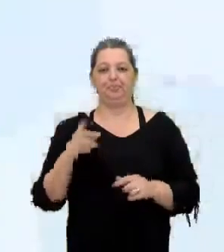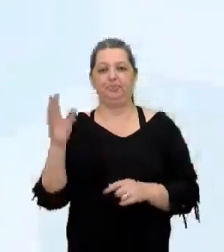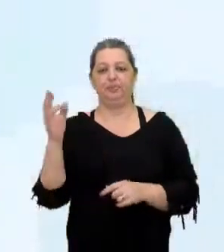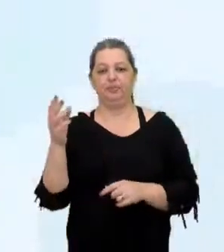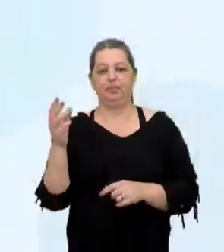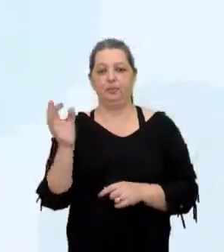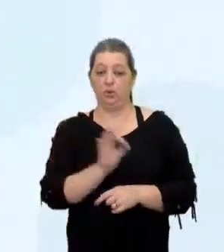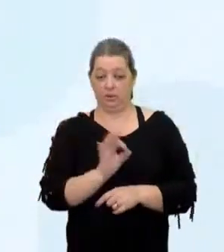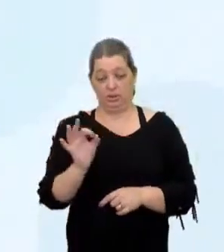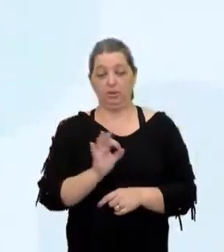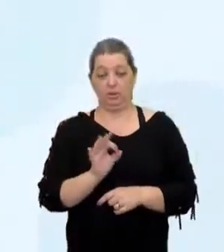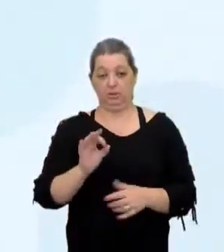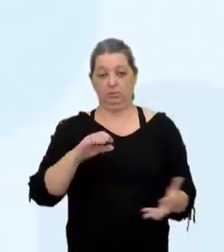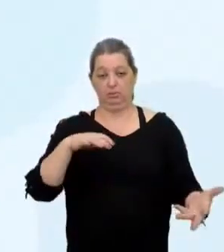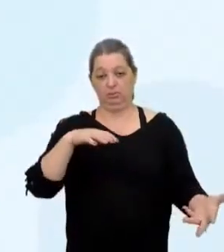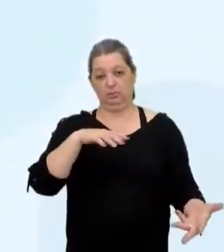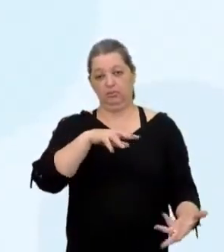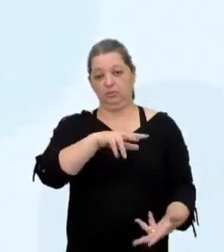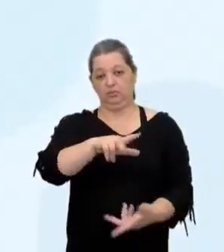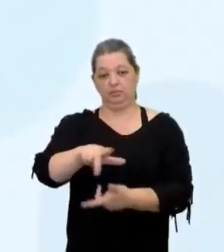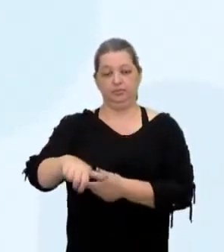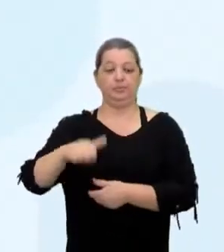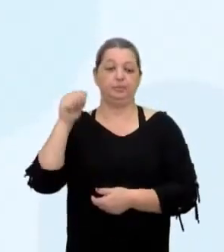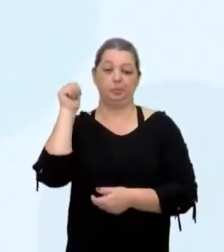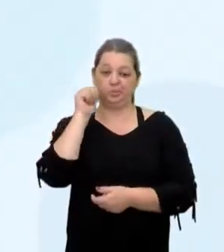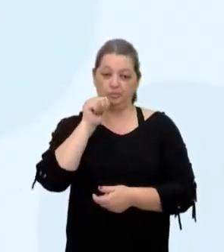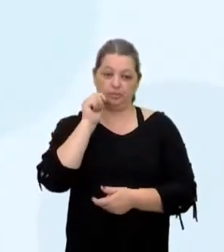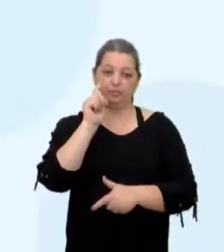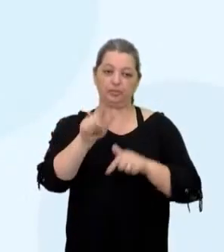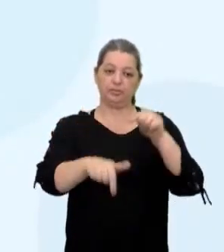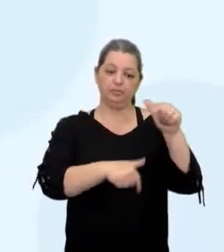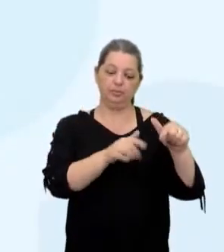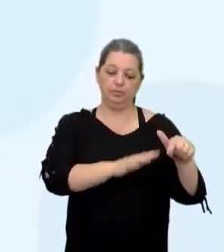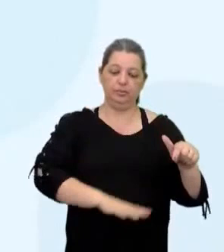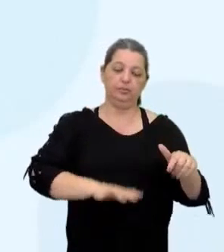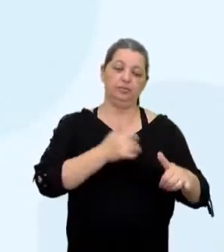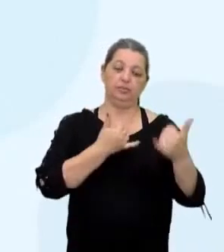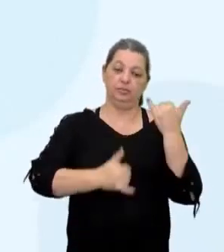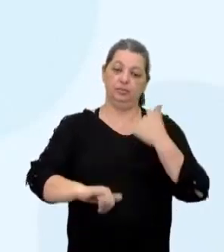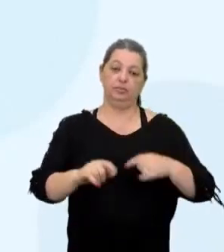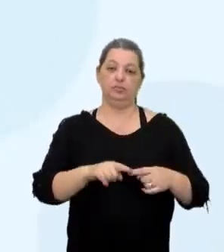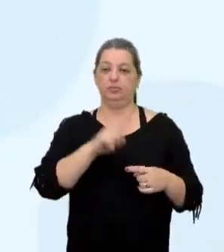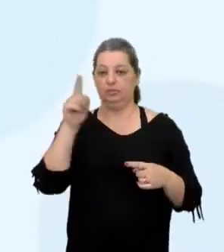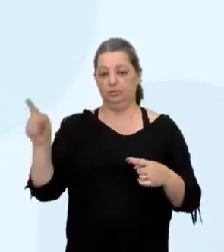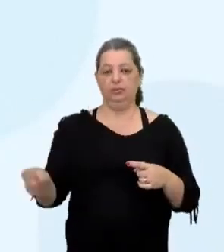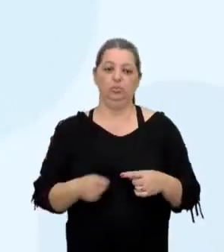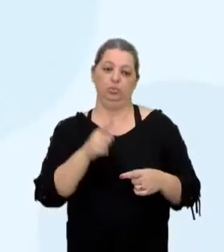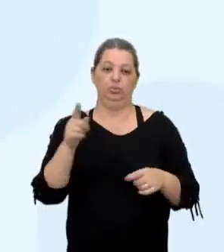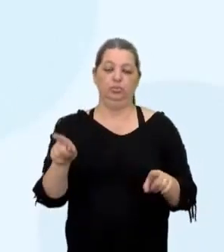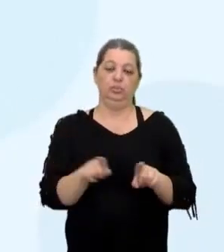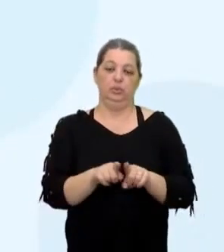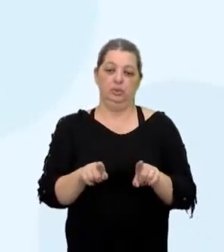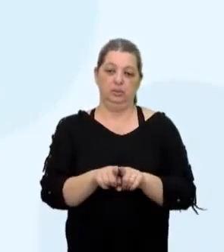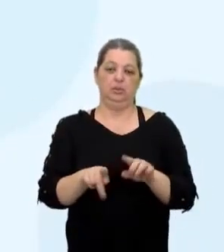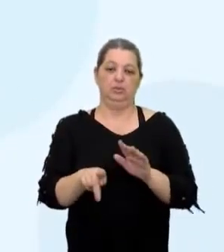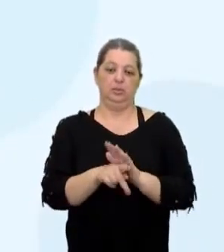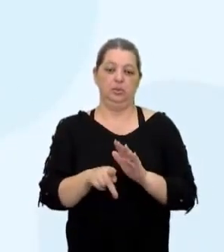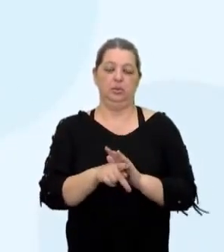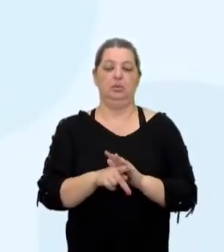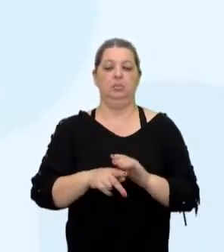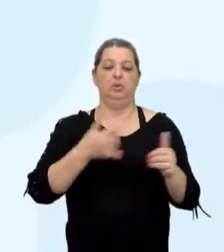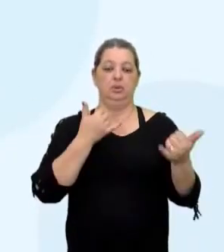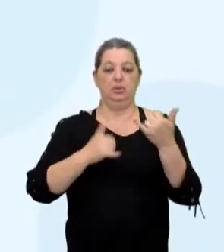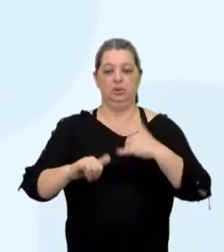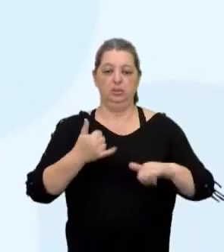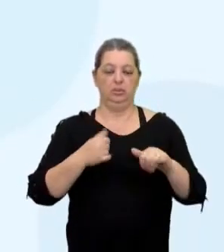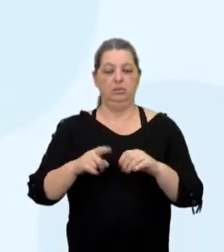porcentagem global de mulheres empregadas no setor de energia renovável e nas energias de fontes fósseis, tá? Então tá